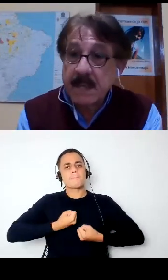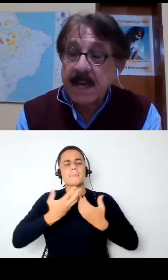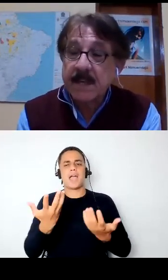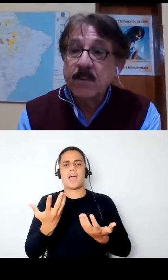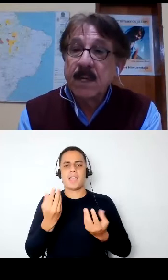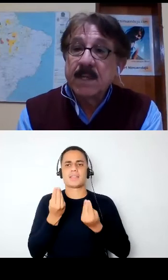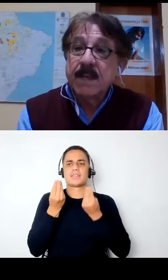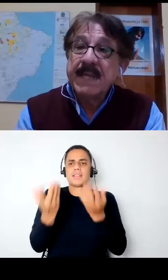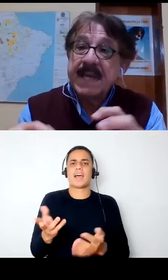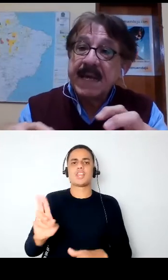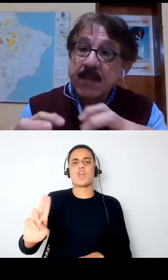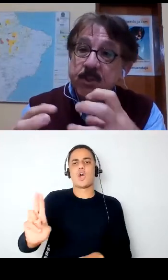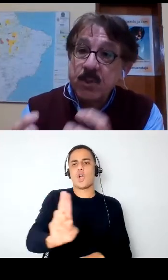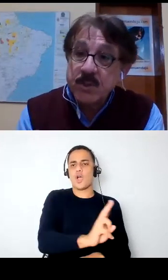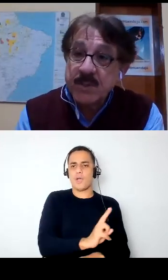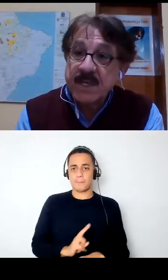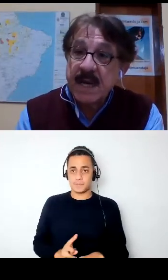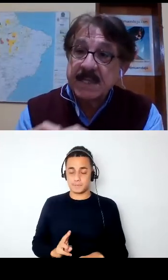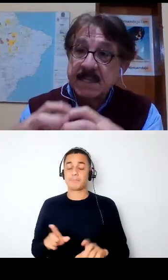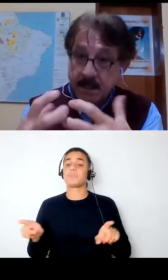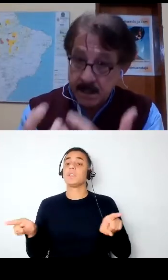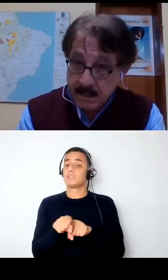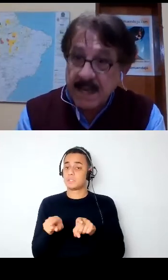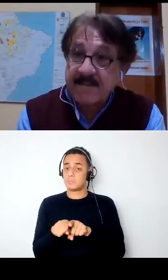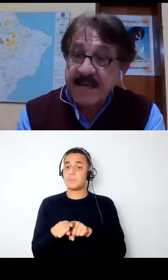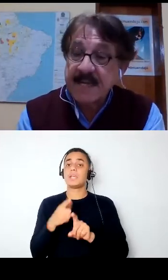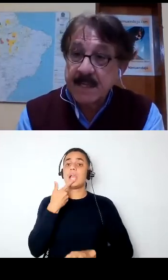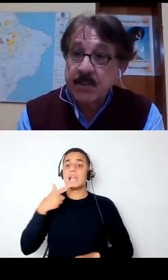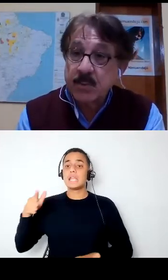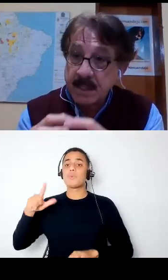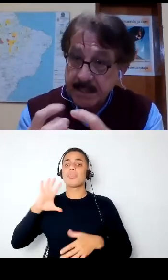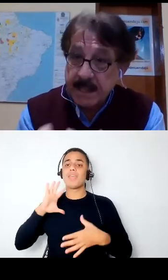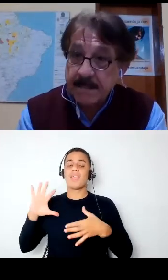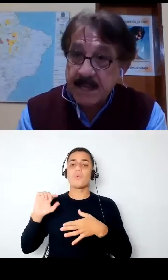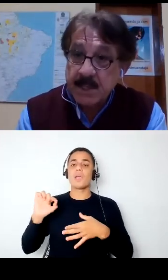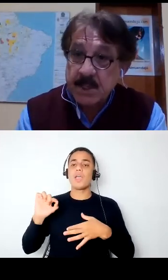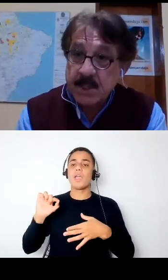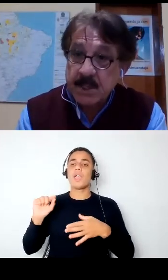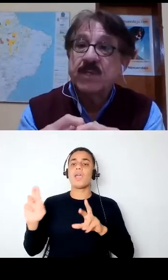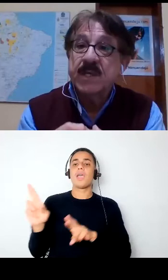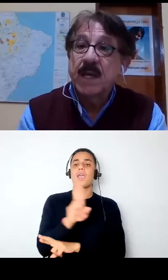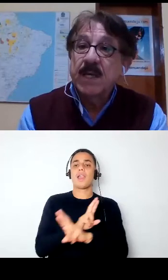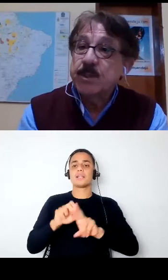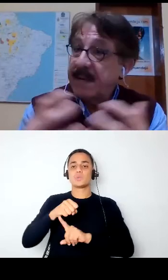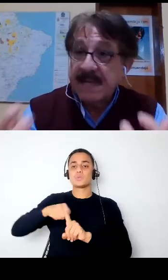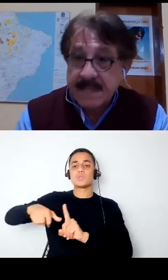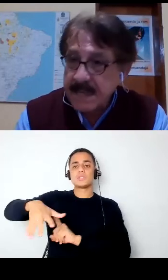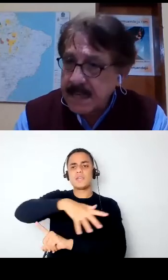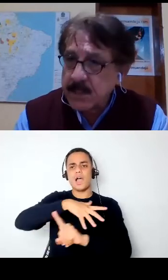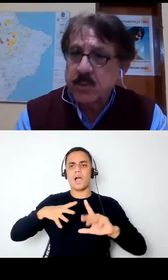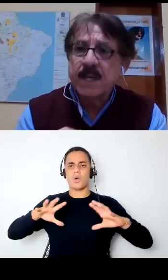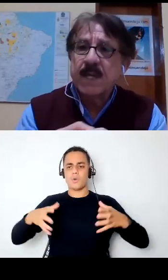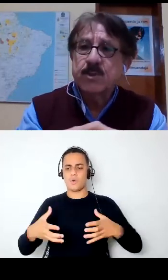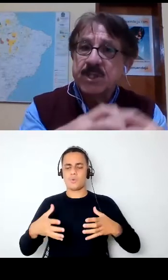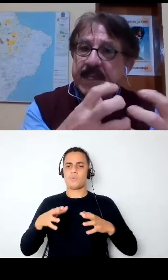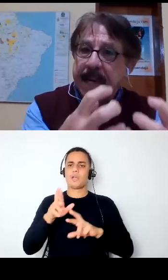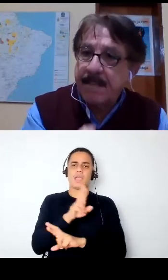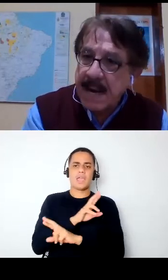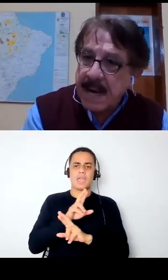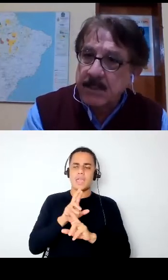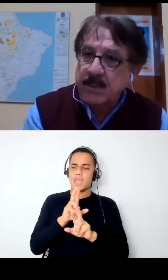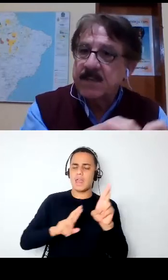mundo, dos lugares onde ela se desenvolveu, às vezes é um lugar, às vezes os lugares por onde ela passou, né,